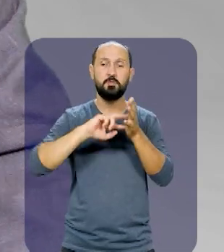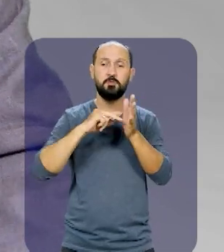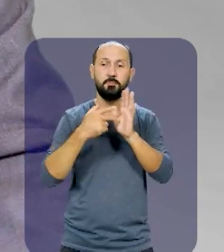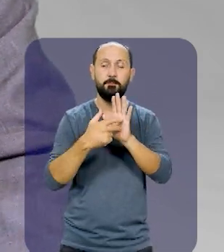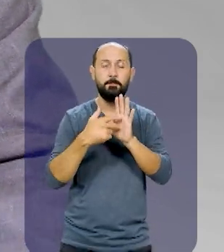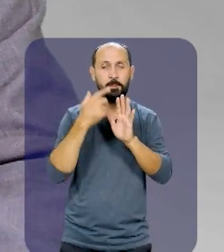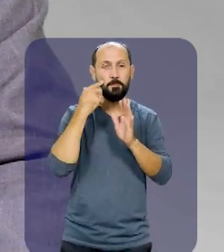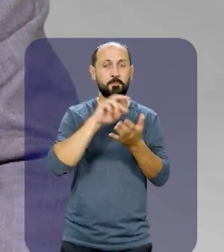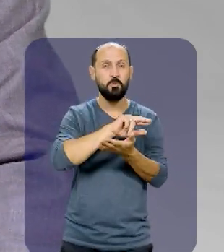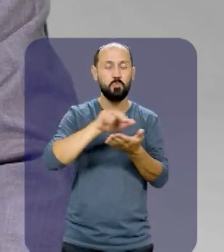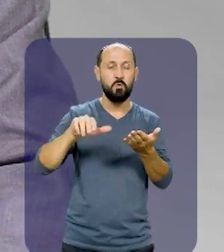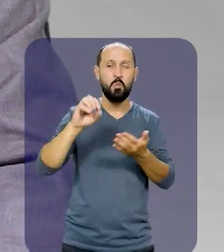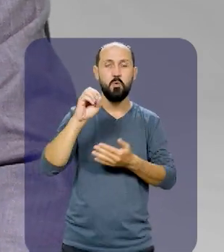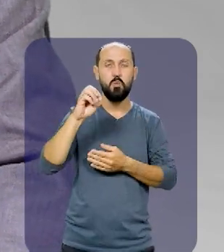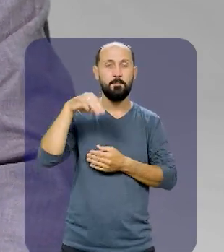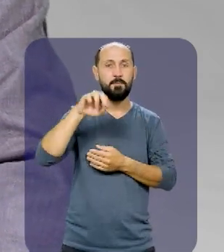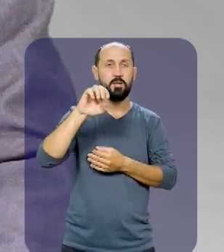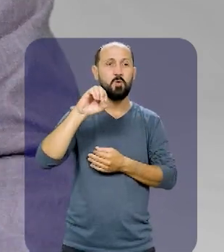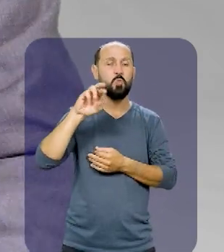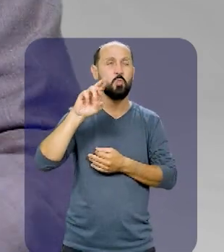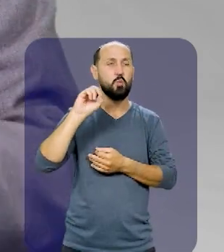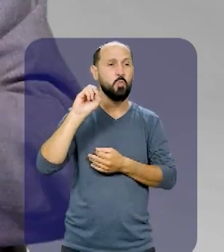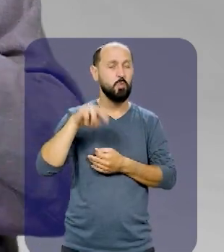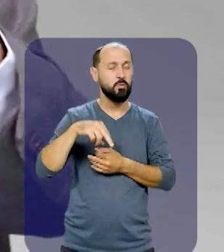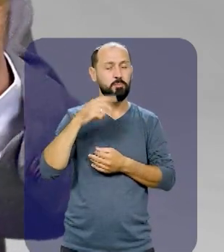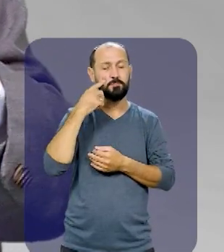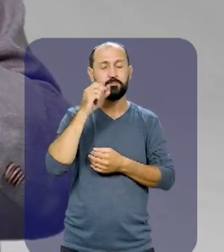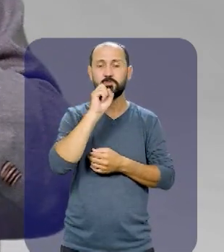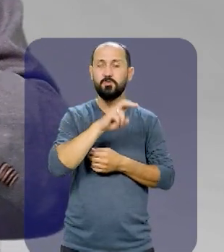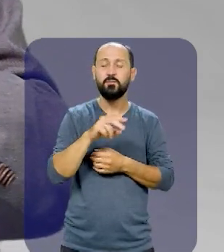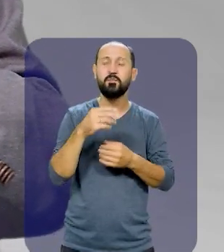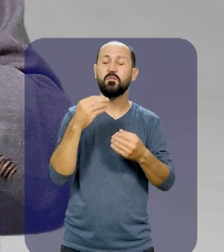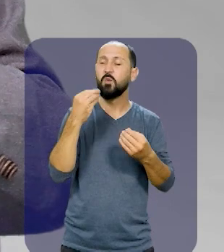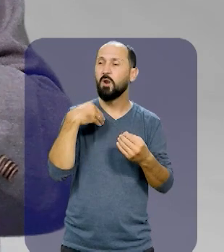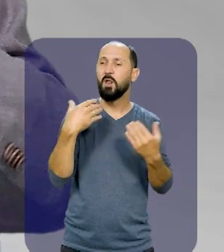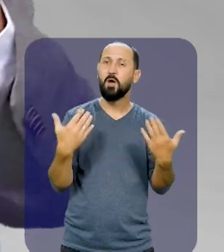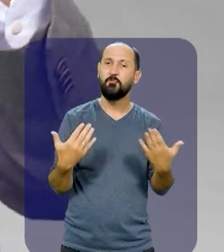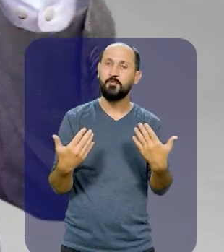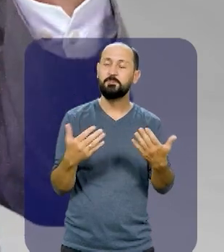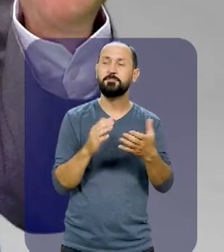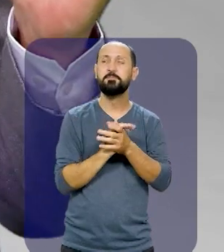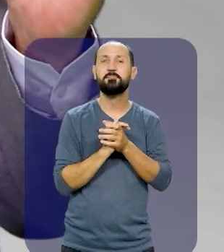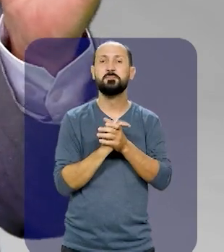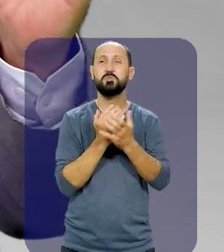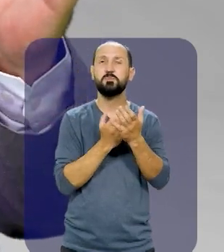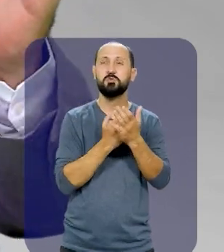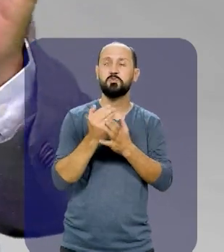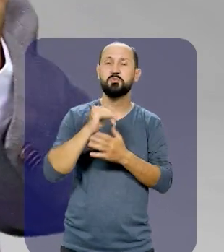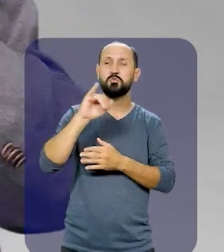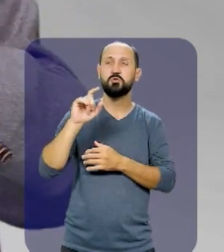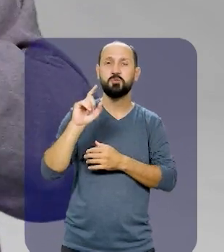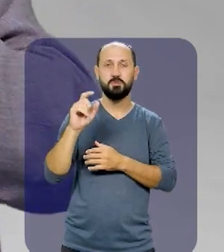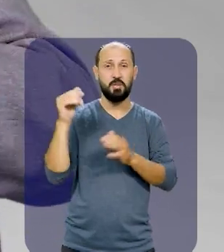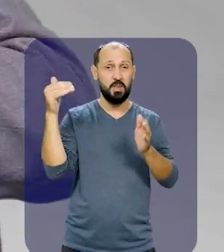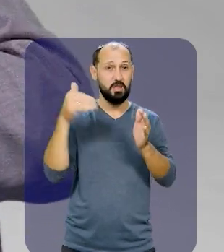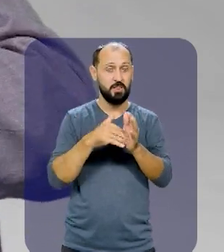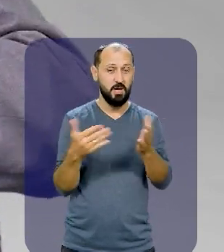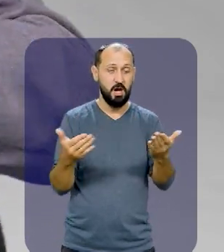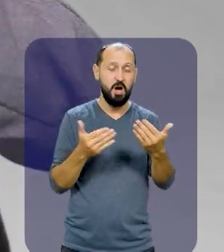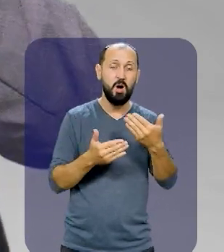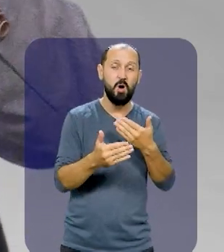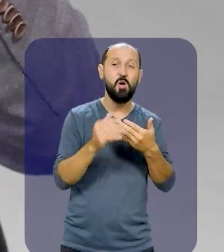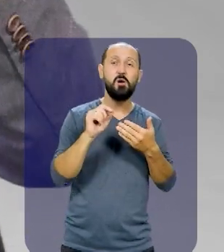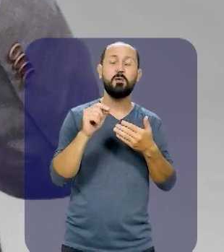representado pela variante Ômicron, o vírus perdeu forças. Então, desde janeiro de 22 até